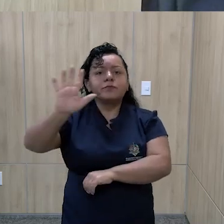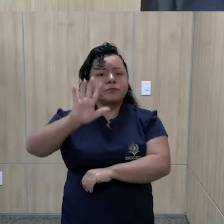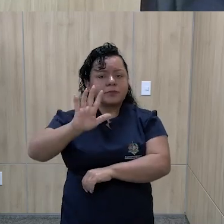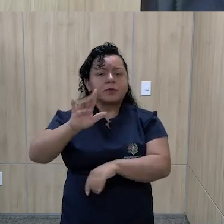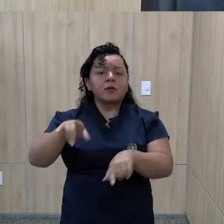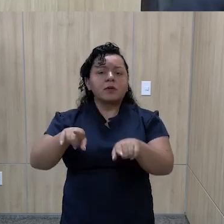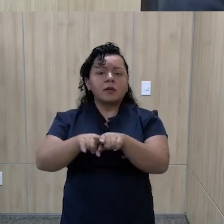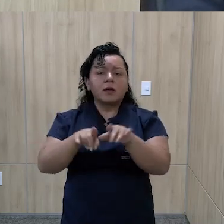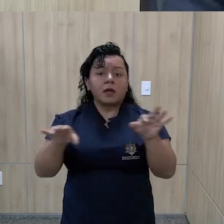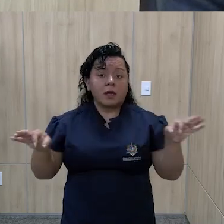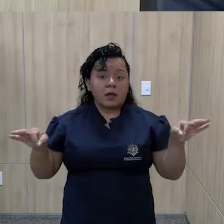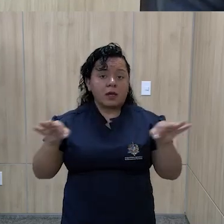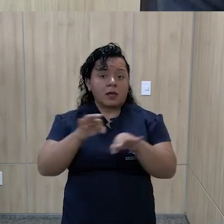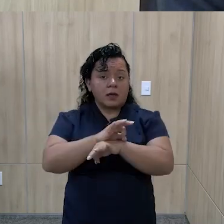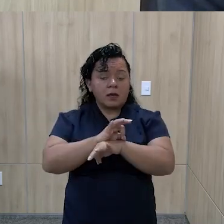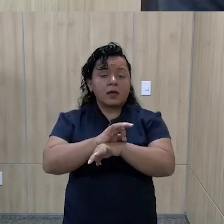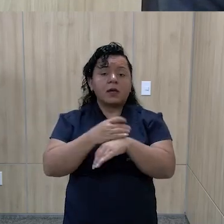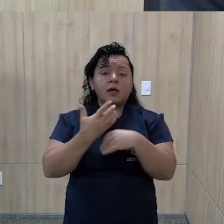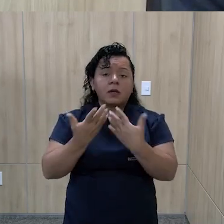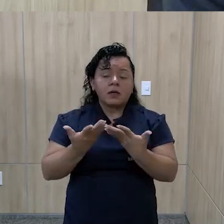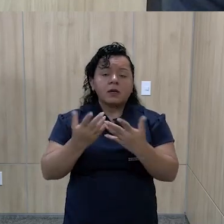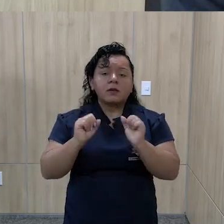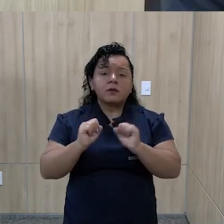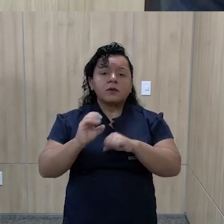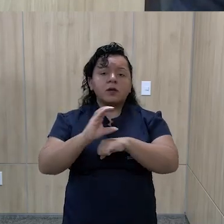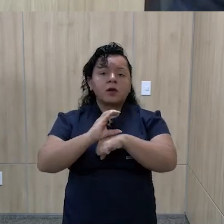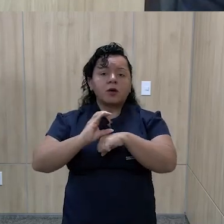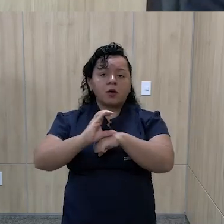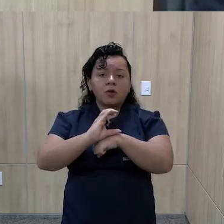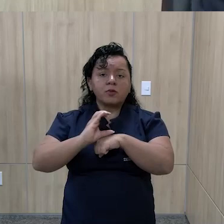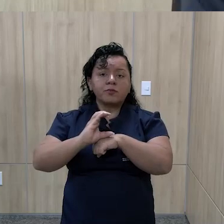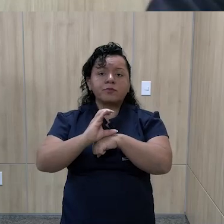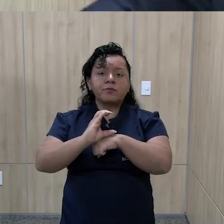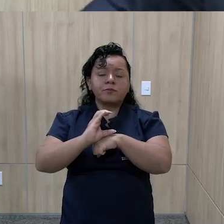e que acabaram tendo a sua constitucionalidade